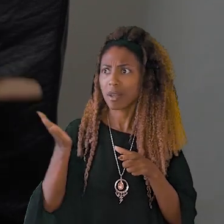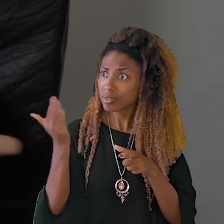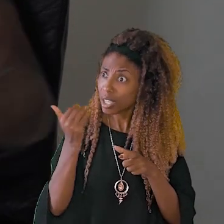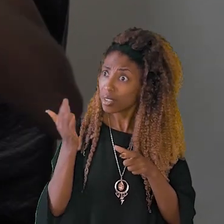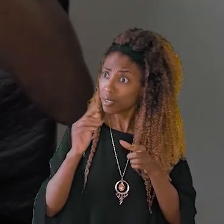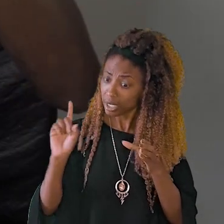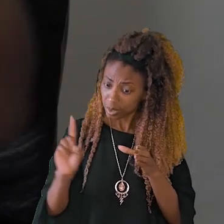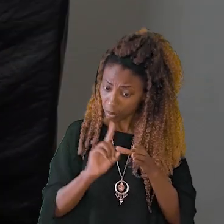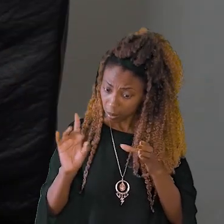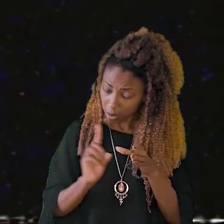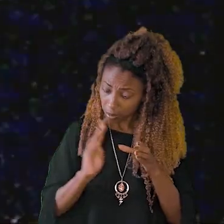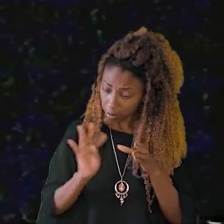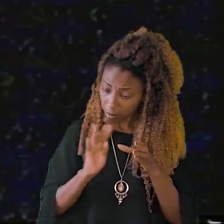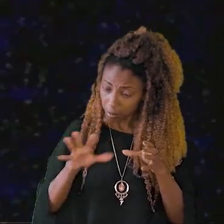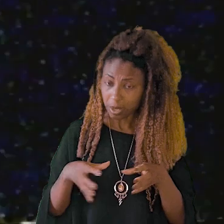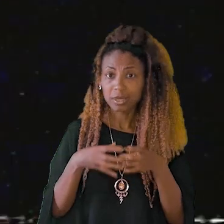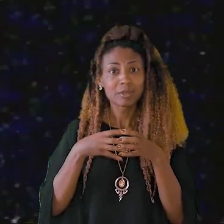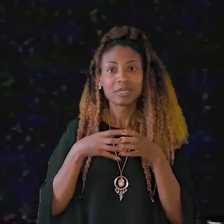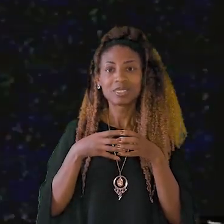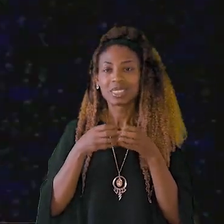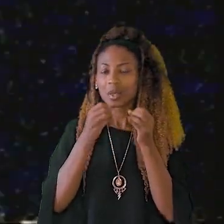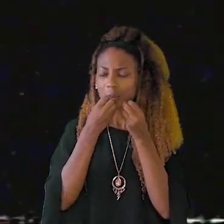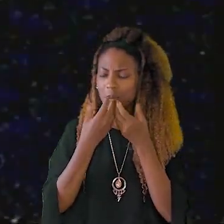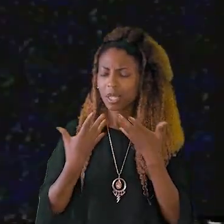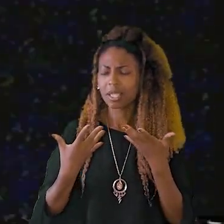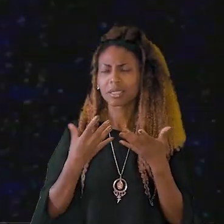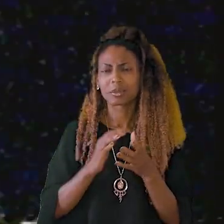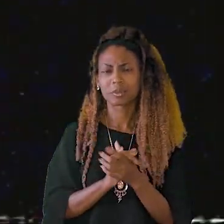que elas se sintam bem.